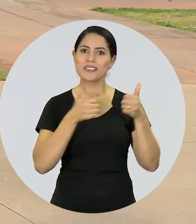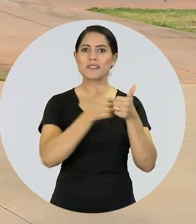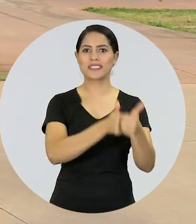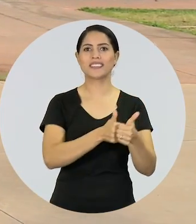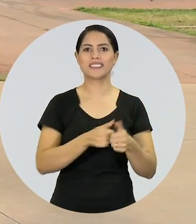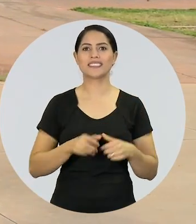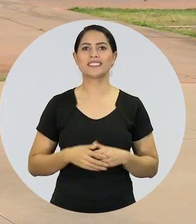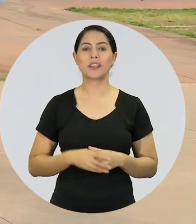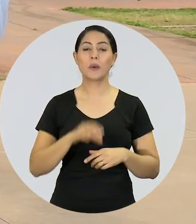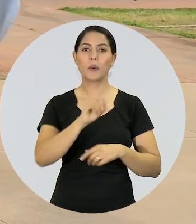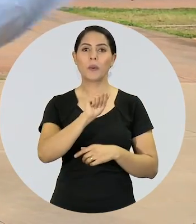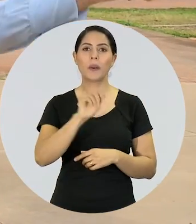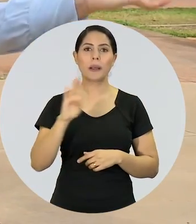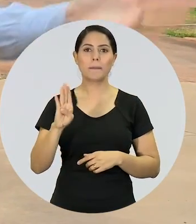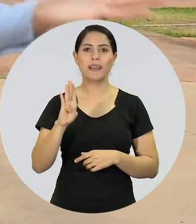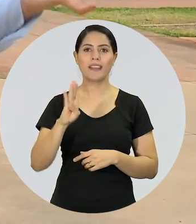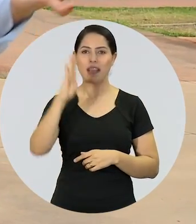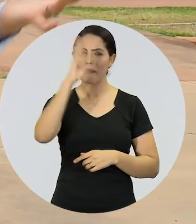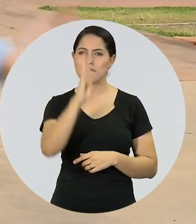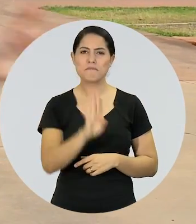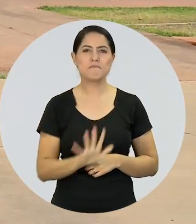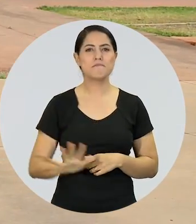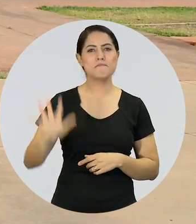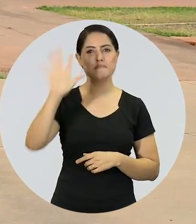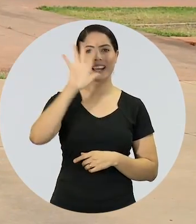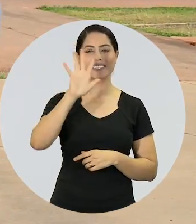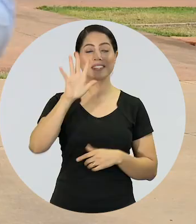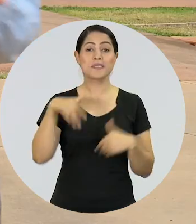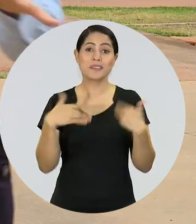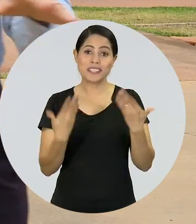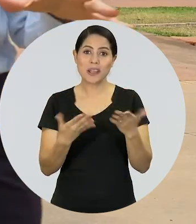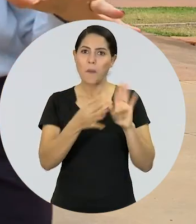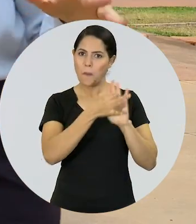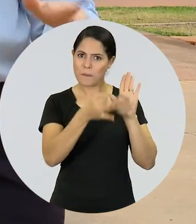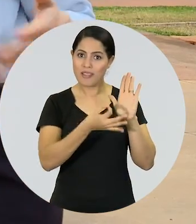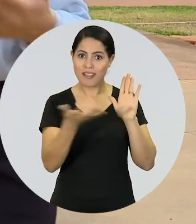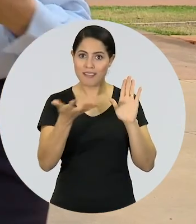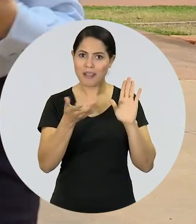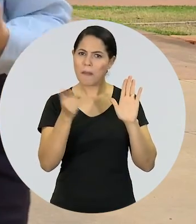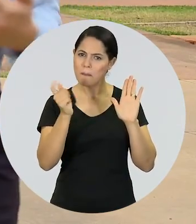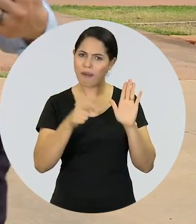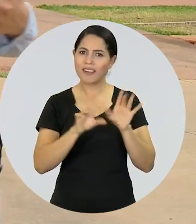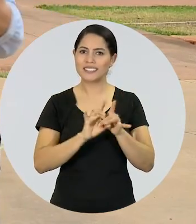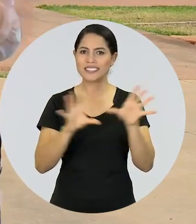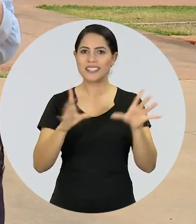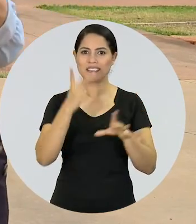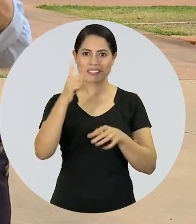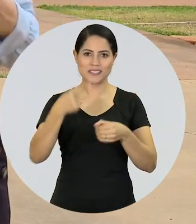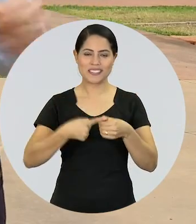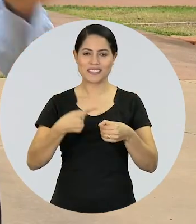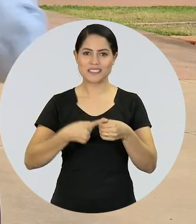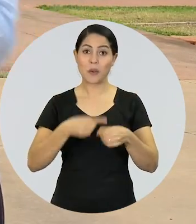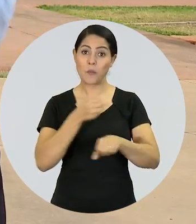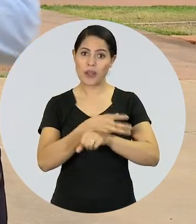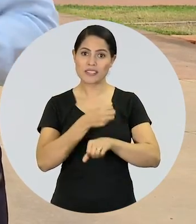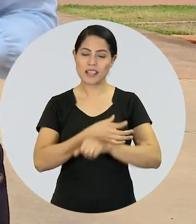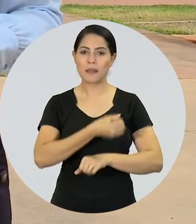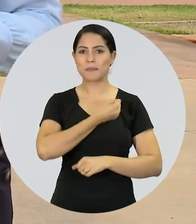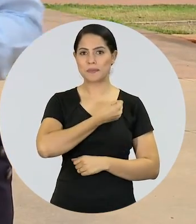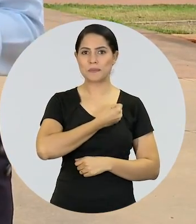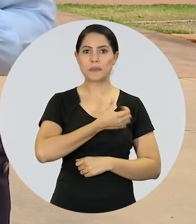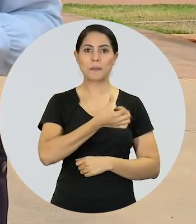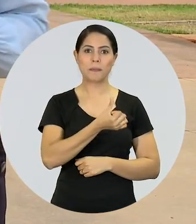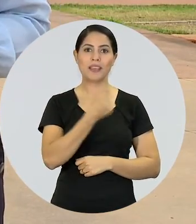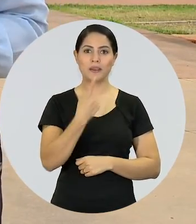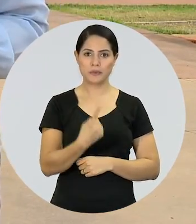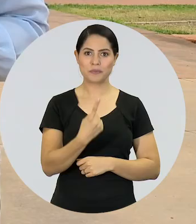a gente nas redes sociais. A OAB é nacional, então por que não sugerir uma pauta pra gente da sua cidade? Manda pelo